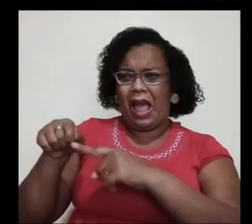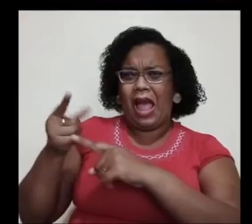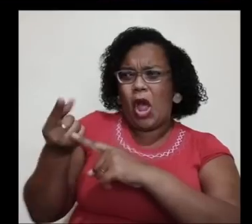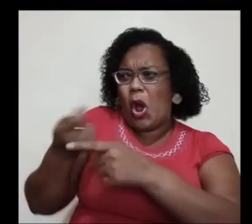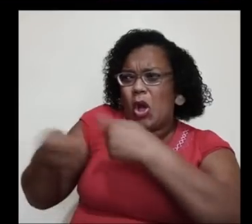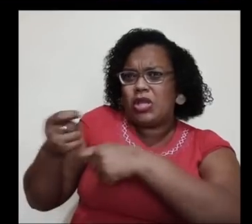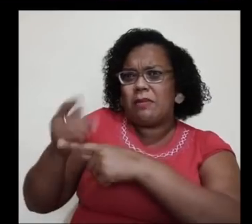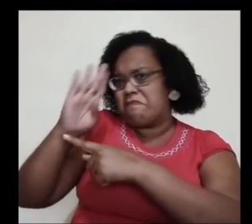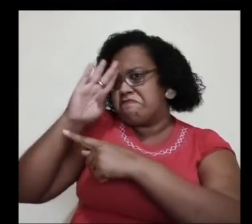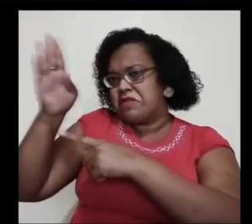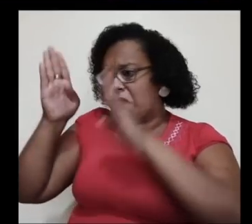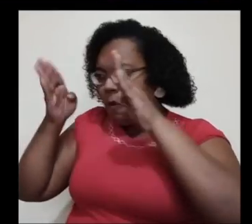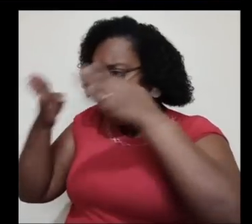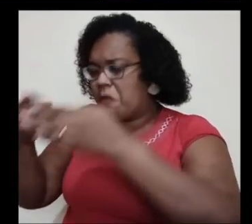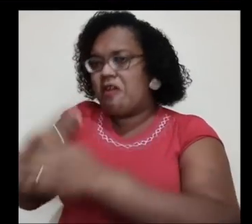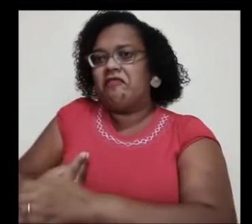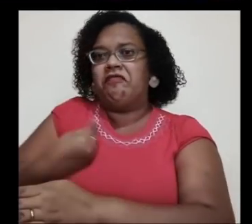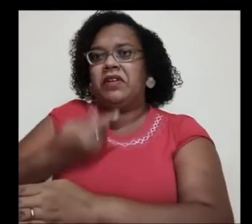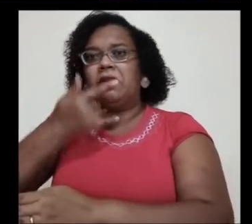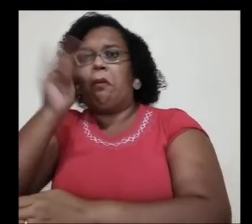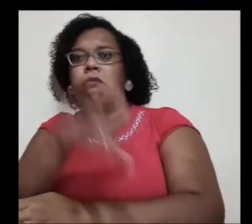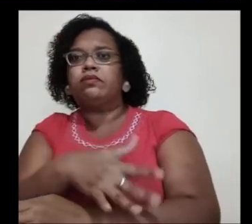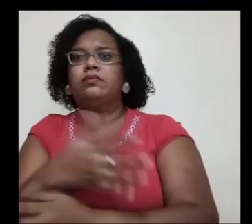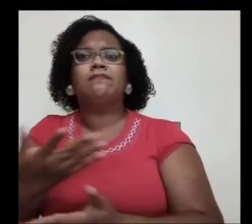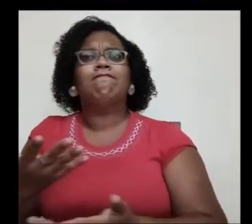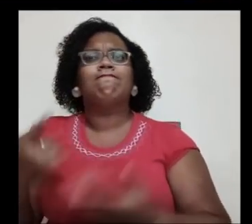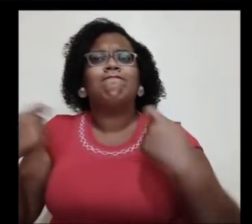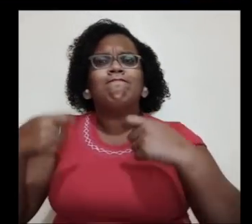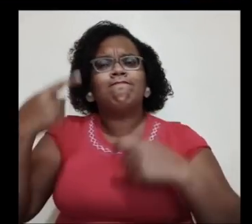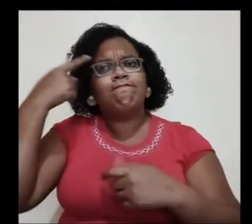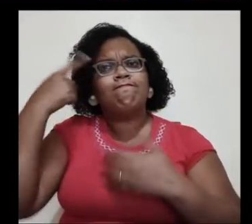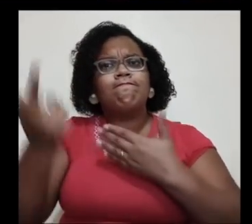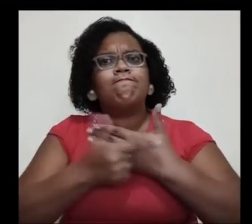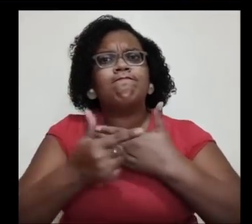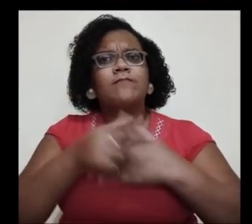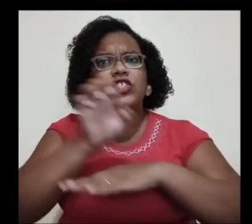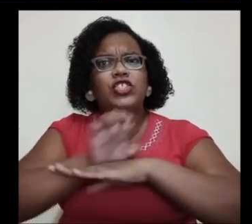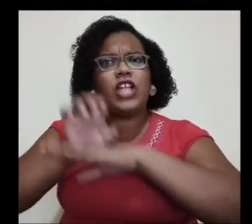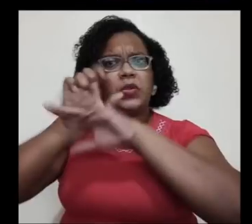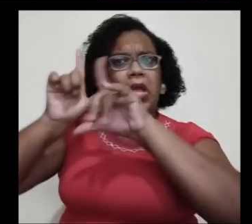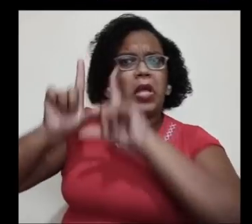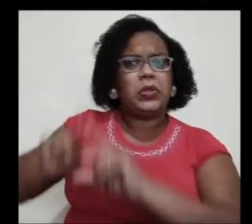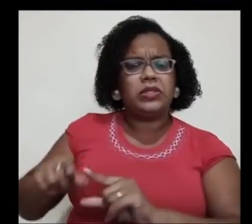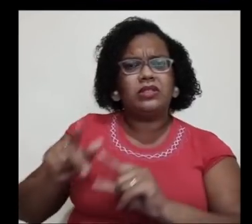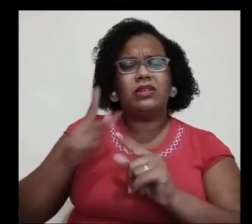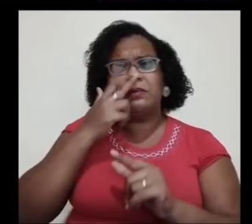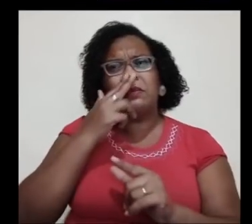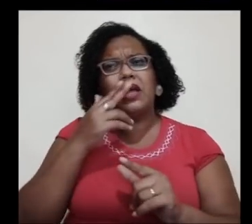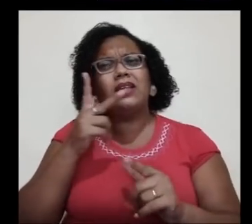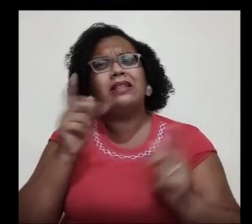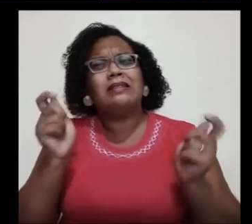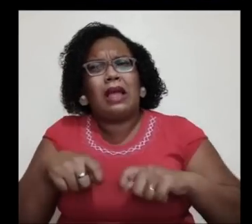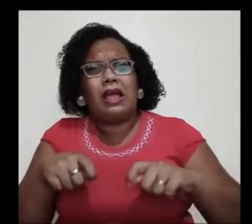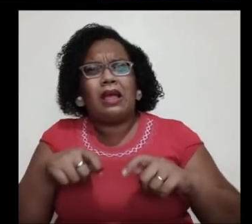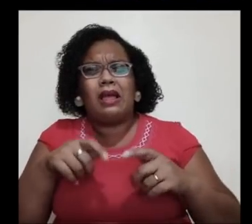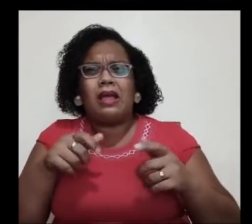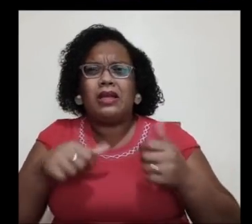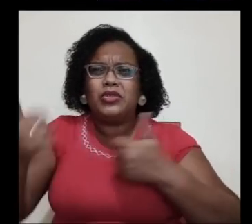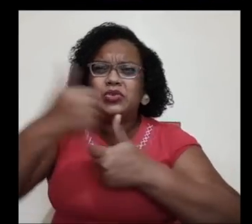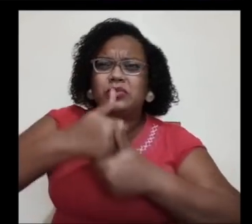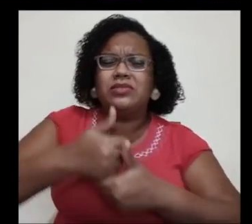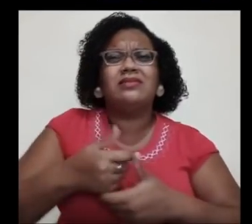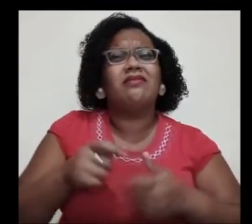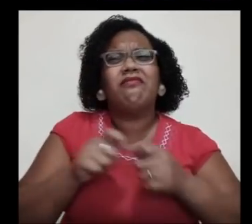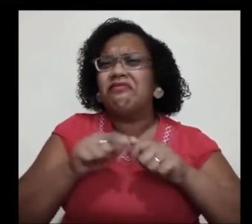dos interesses, da qualidade de vida das pessoas, o papel do Estado sendo reduzido e como se o mercado pudesse substituir tudo. Ele não